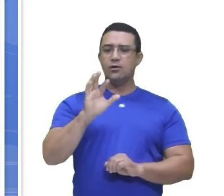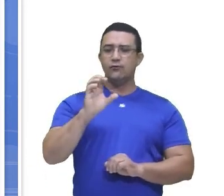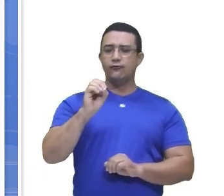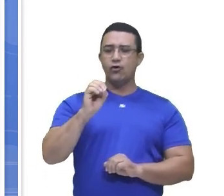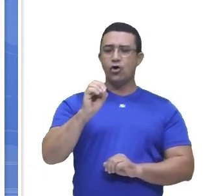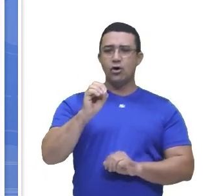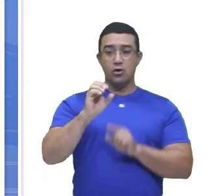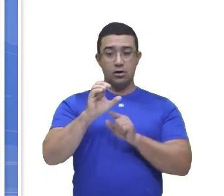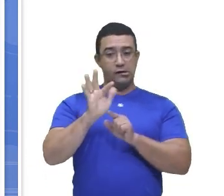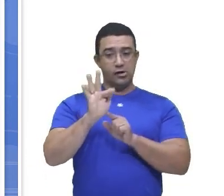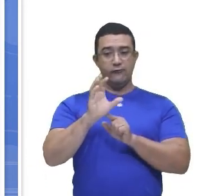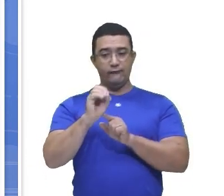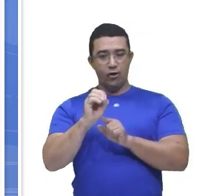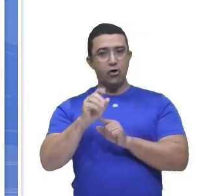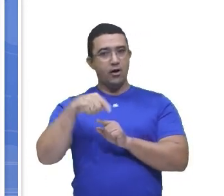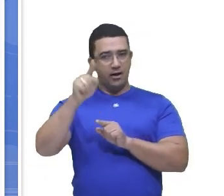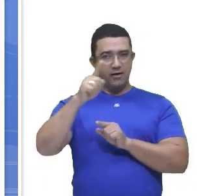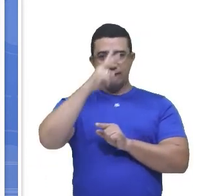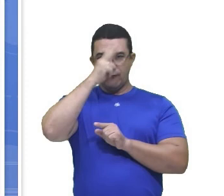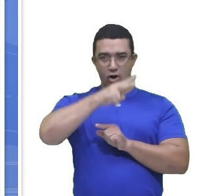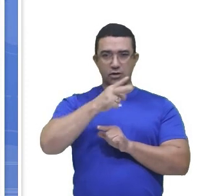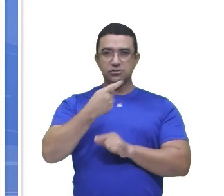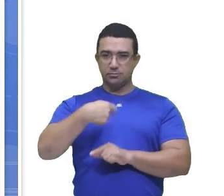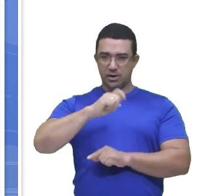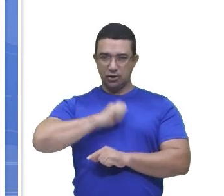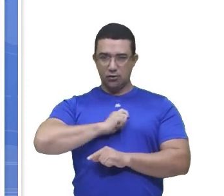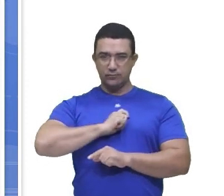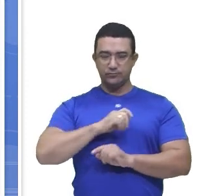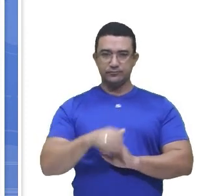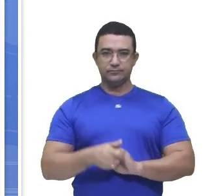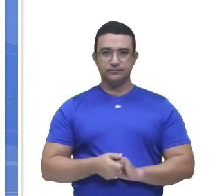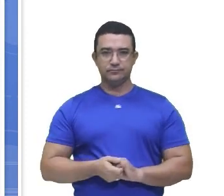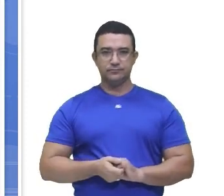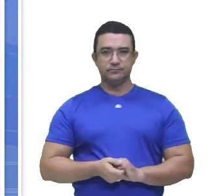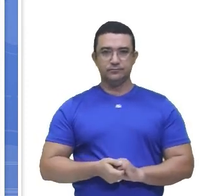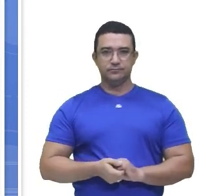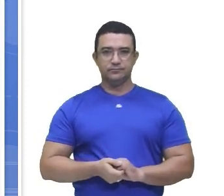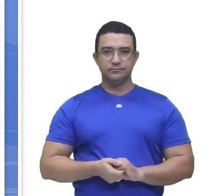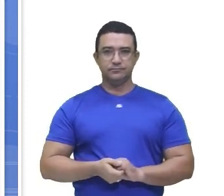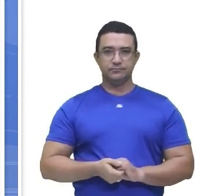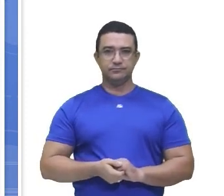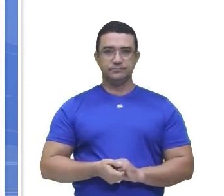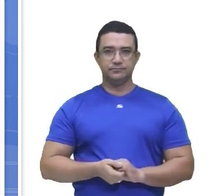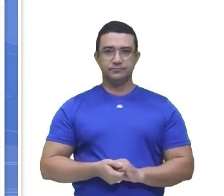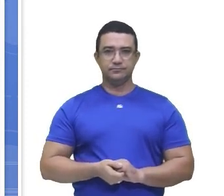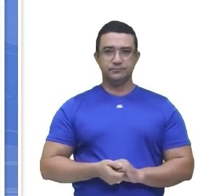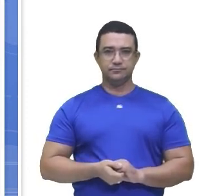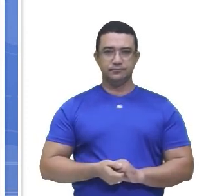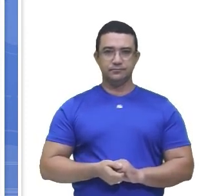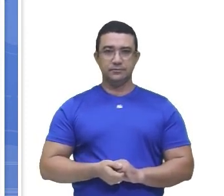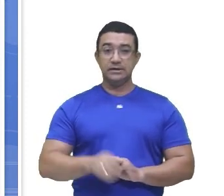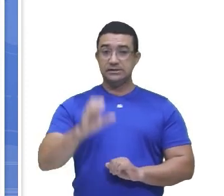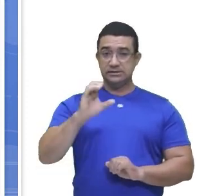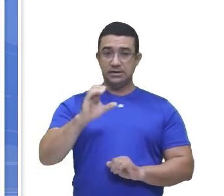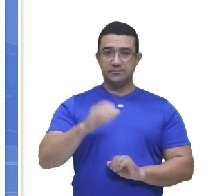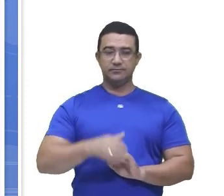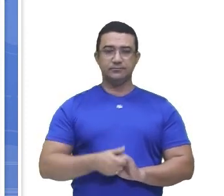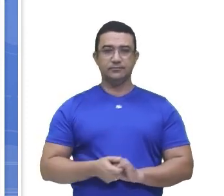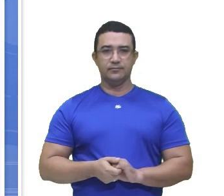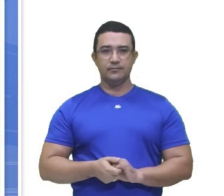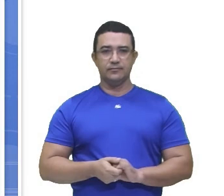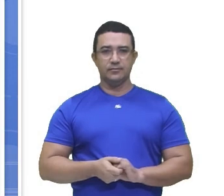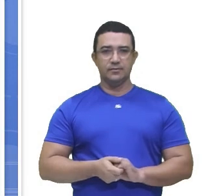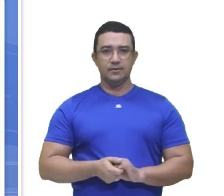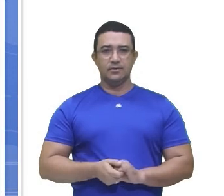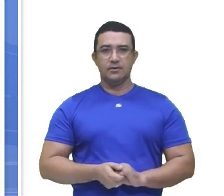fóbia. Essas 2 aqui são heterotônicas. Mas nós queremos qual? Aqui tem 3. A letra C, nós temos